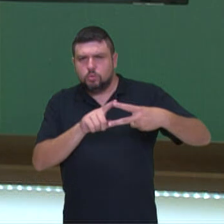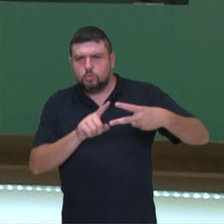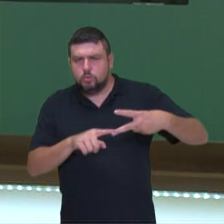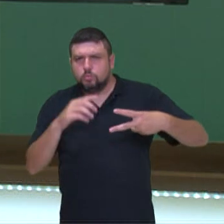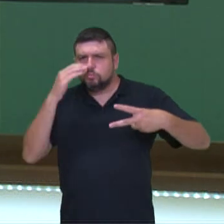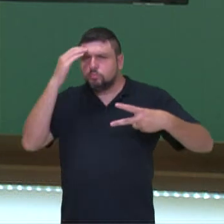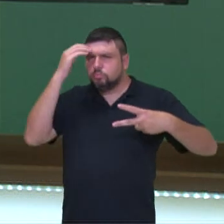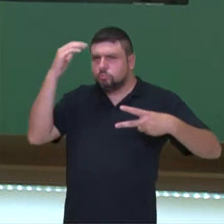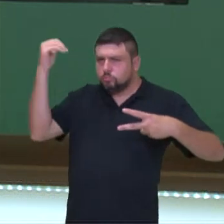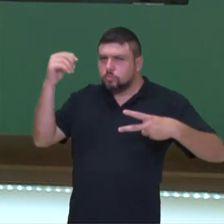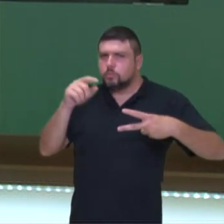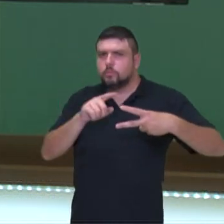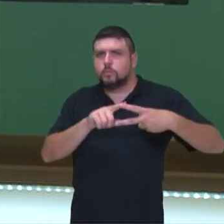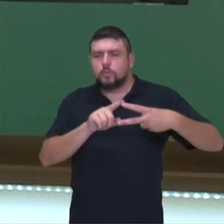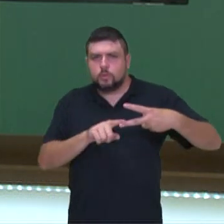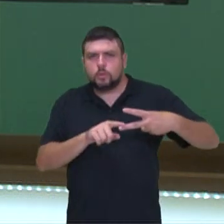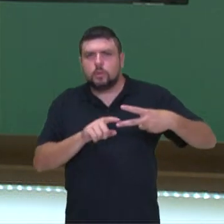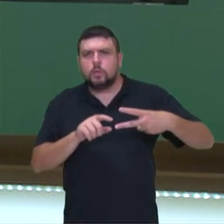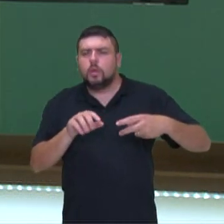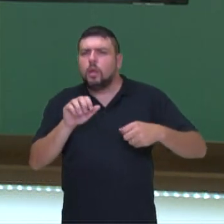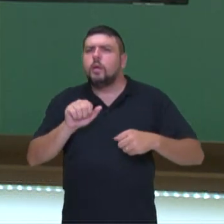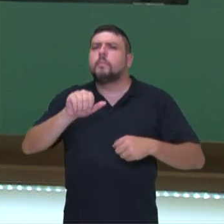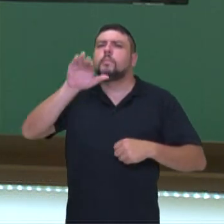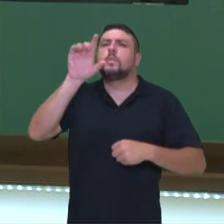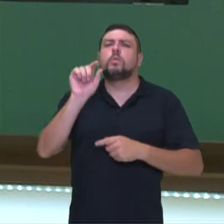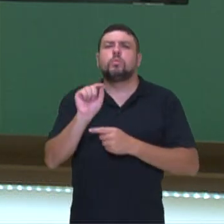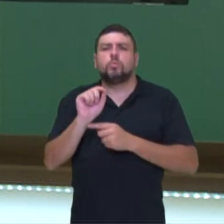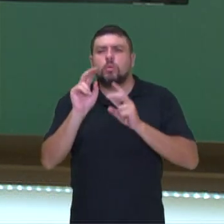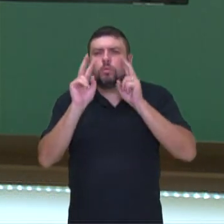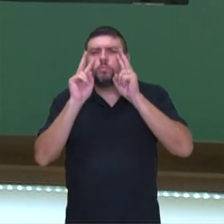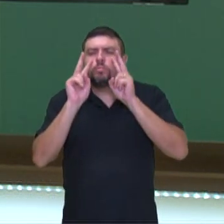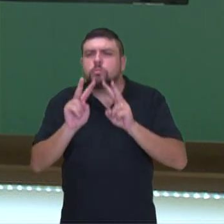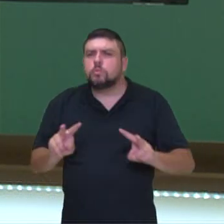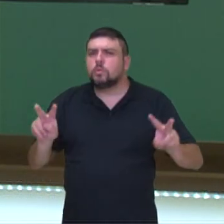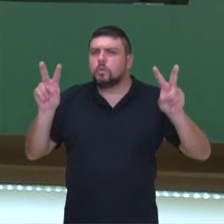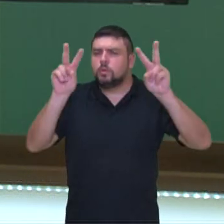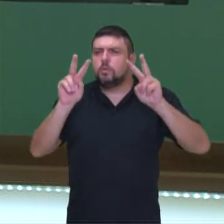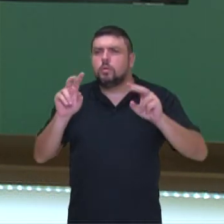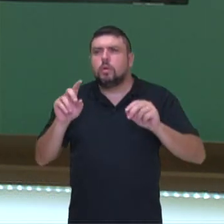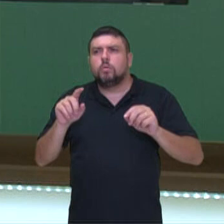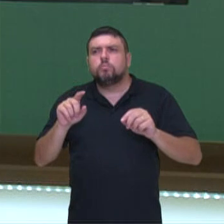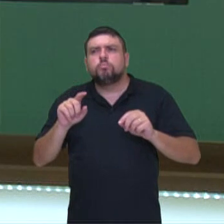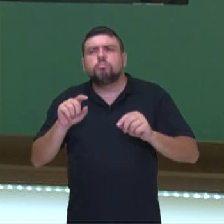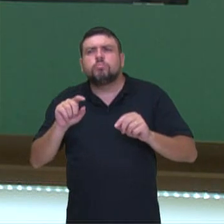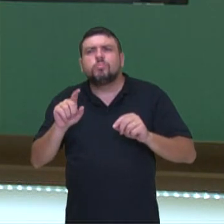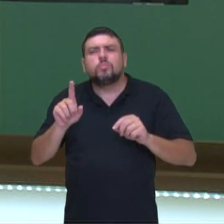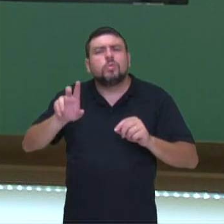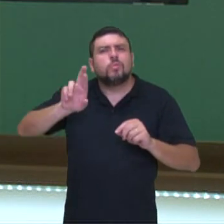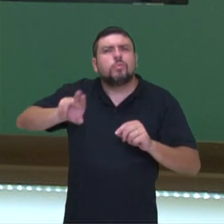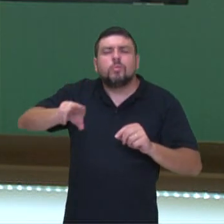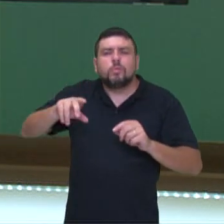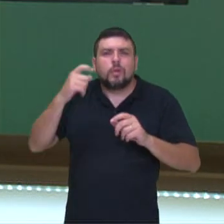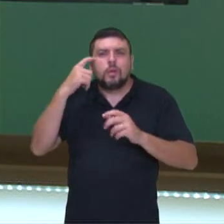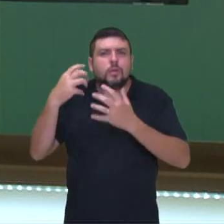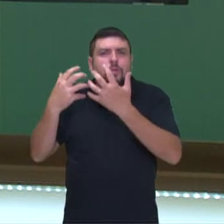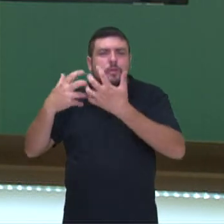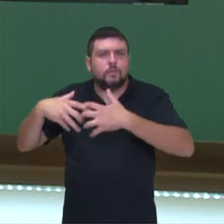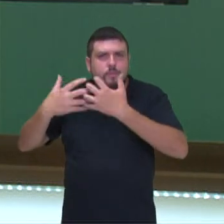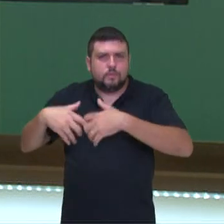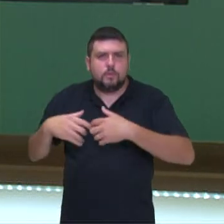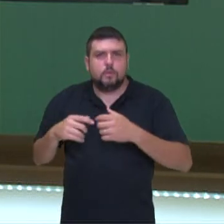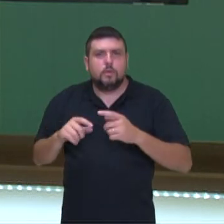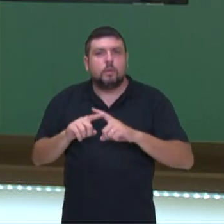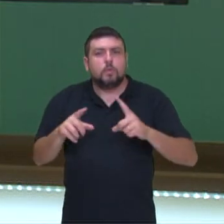eles trabalham mais a parte visual, não tanto reflexiva. É algo só que te